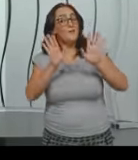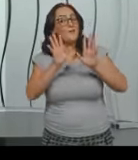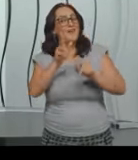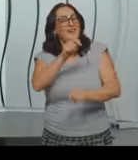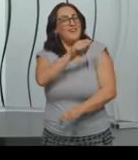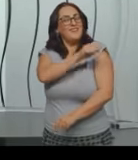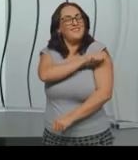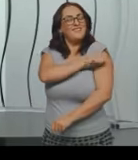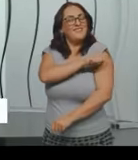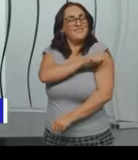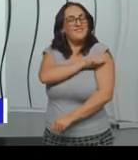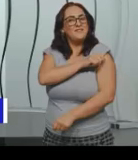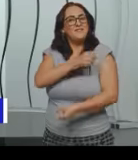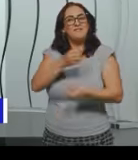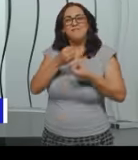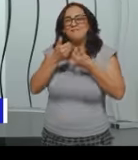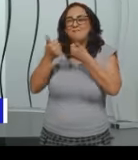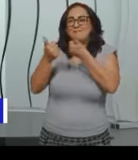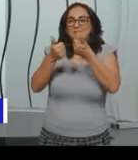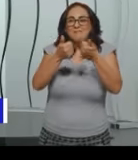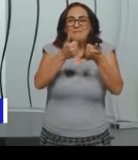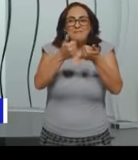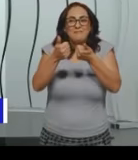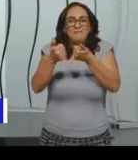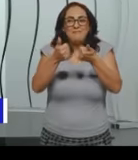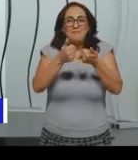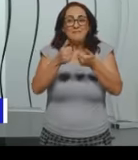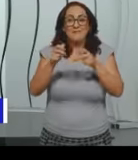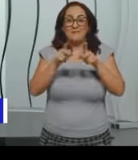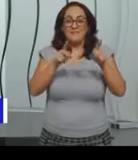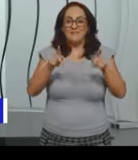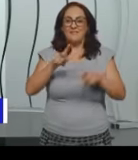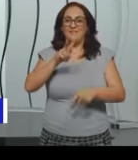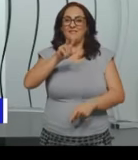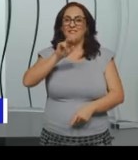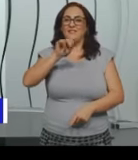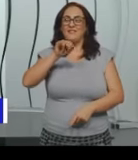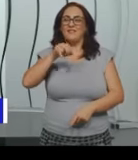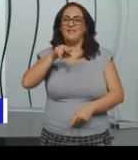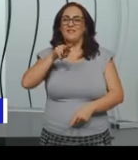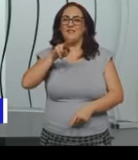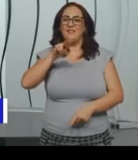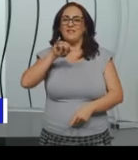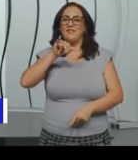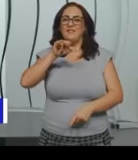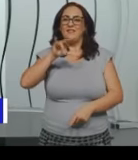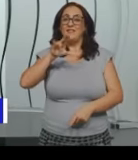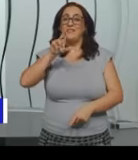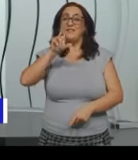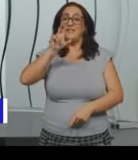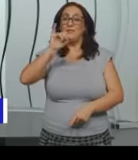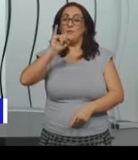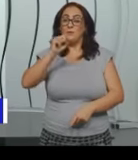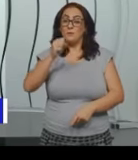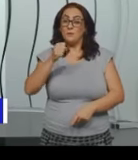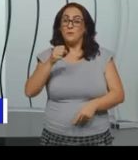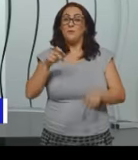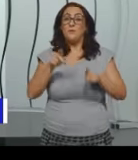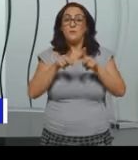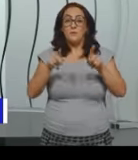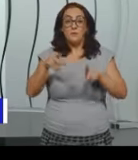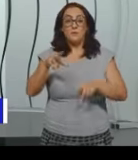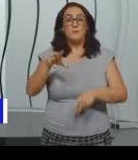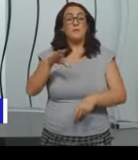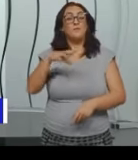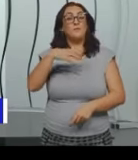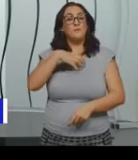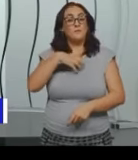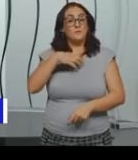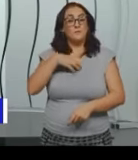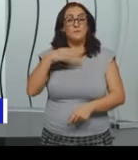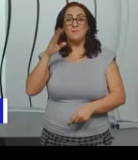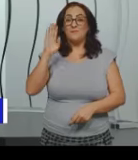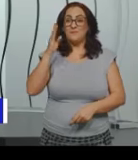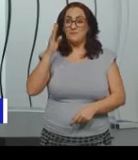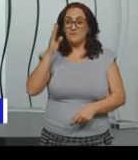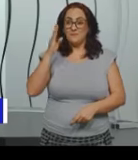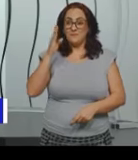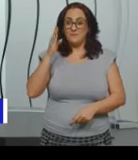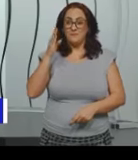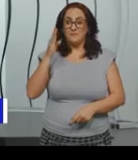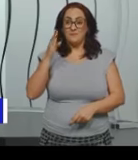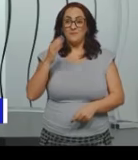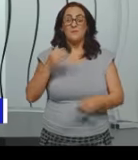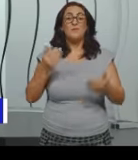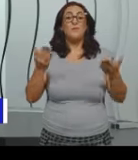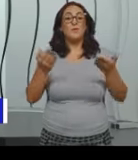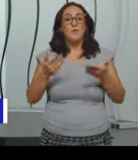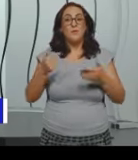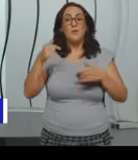estudante! Tudo bem com vocês? Eu sou o professor Vinícius, professor de Ciências e Biologia da Rede Estadual de Ensino. Estou